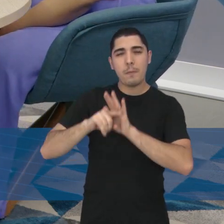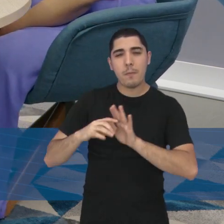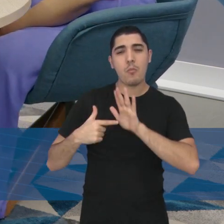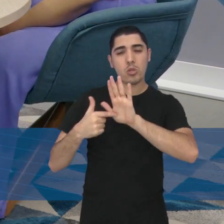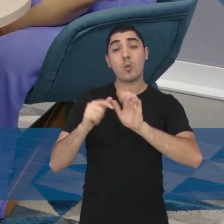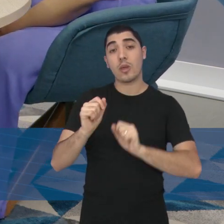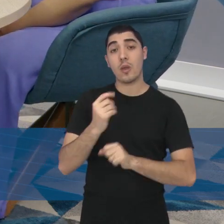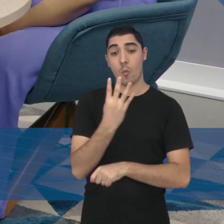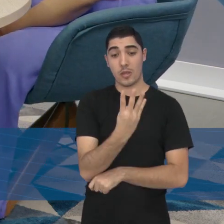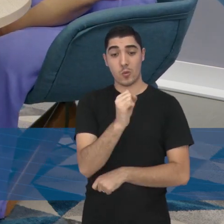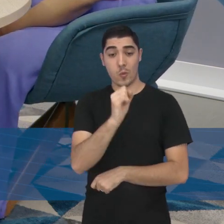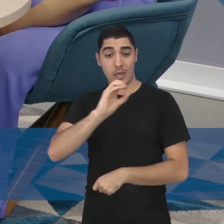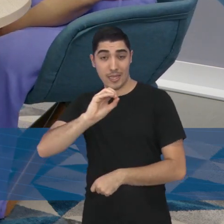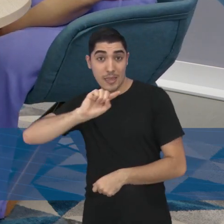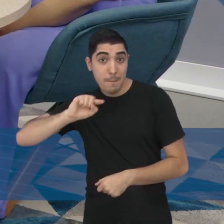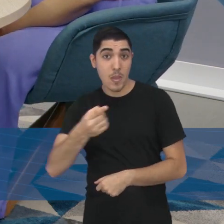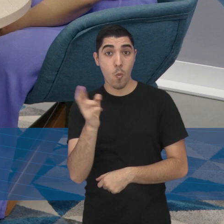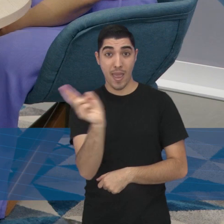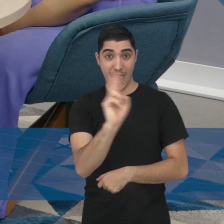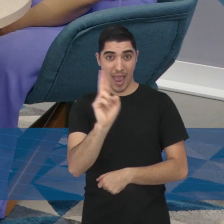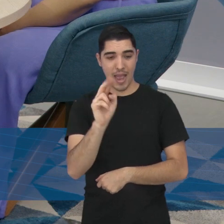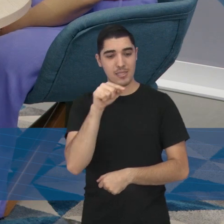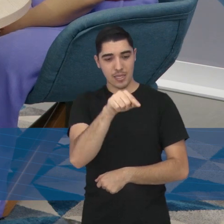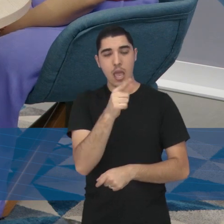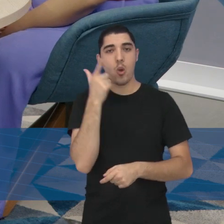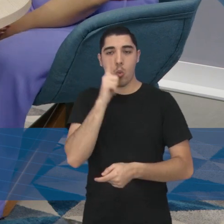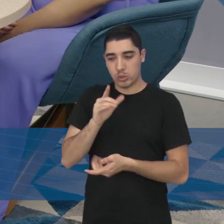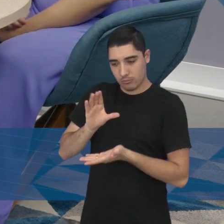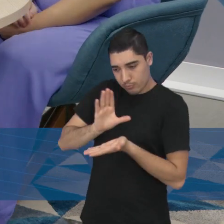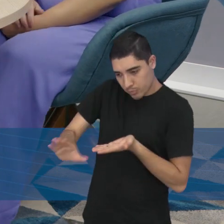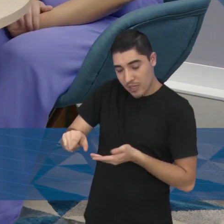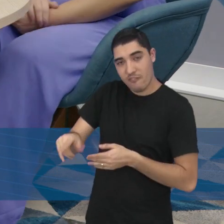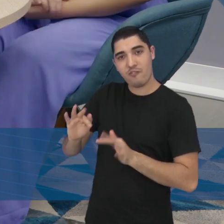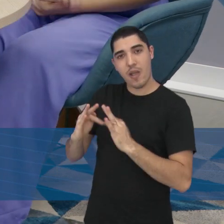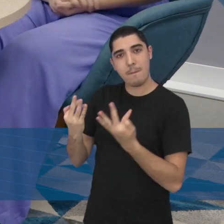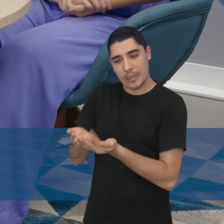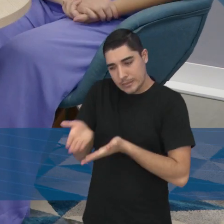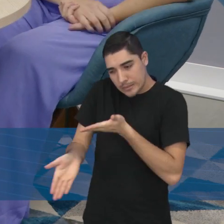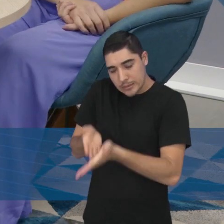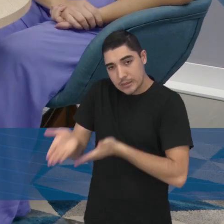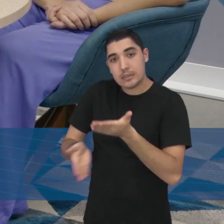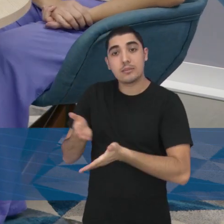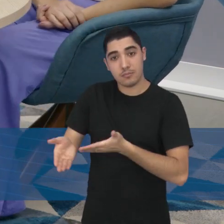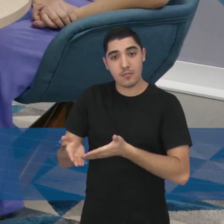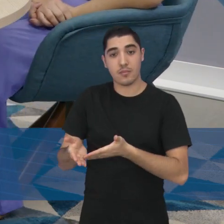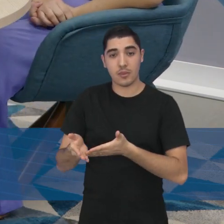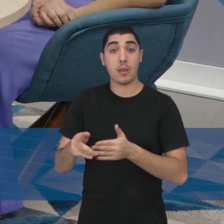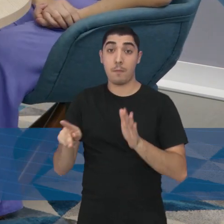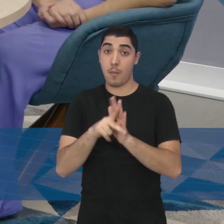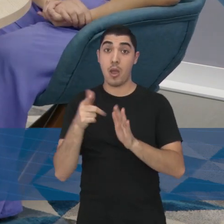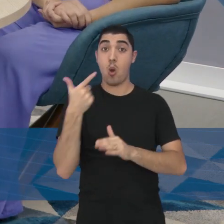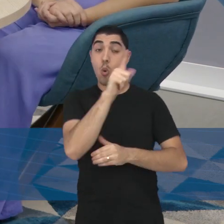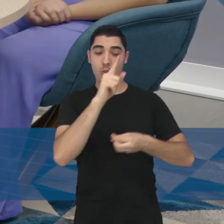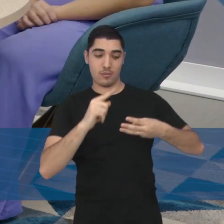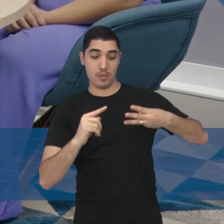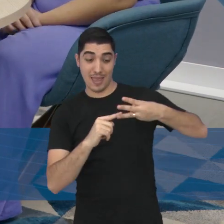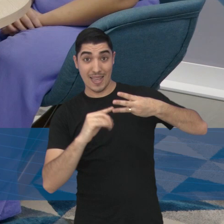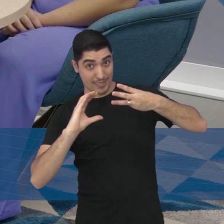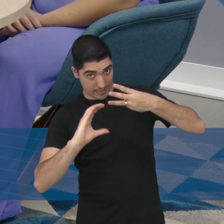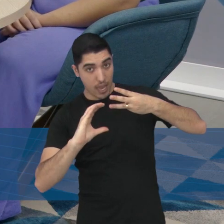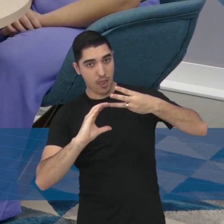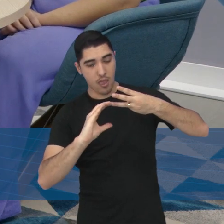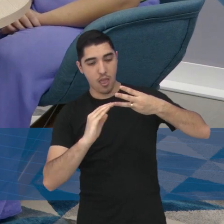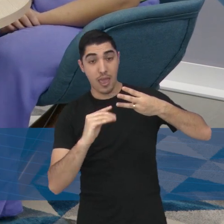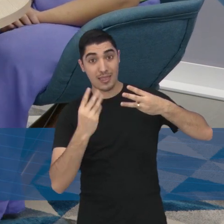de 480 mil a 1.200.000. Na classe B, que é entre as famílias que ganham mais de R$ 13.000 a 26 mil,